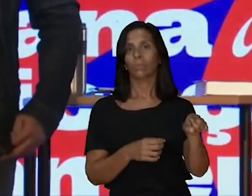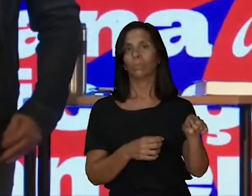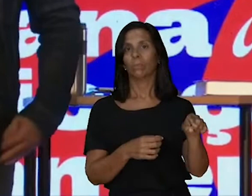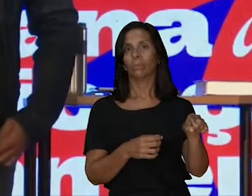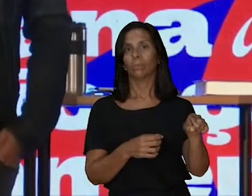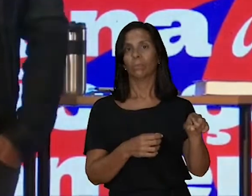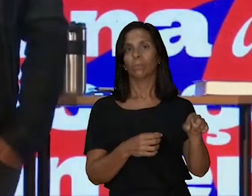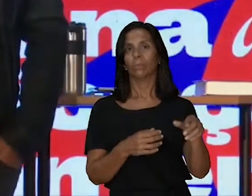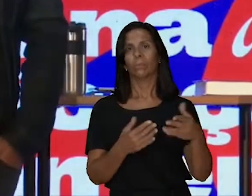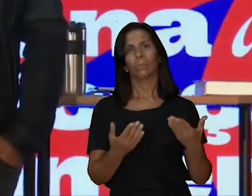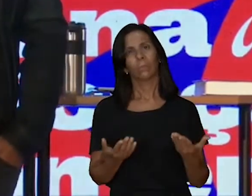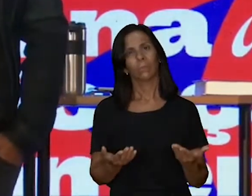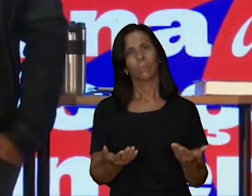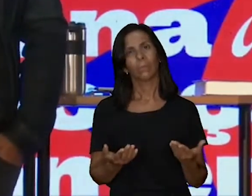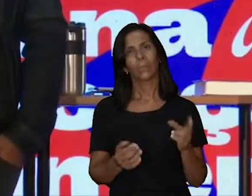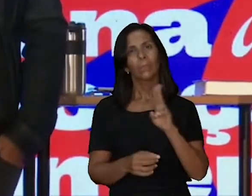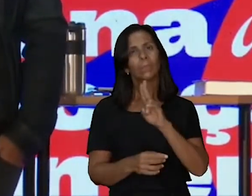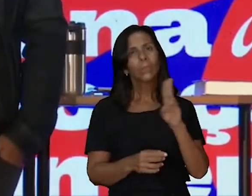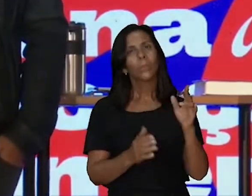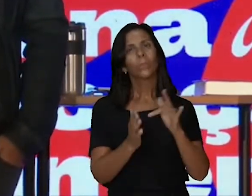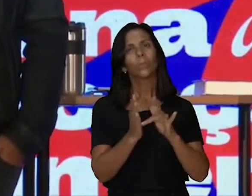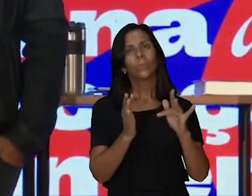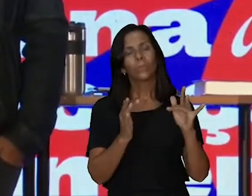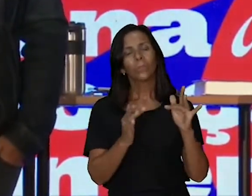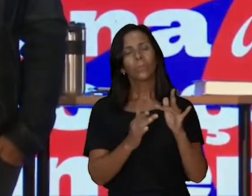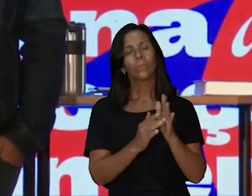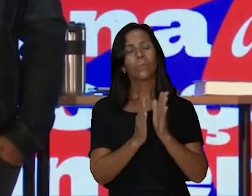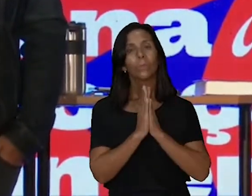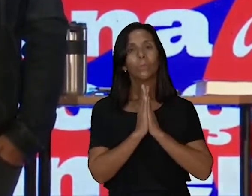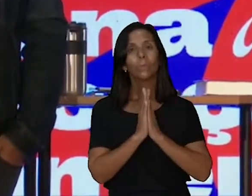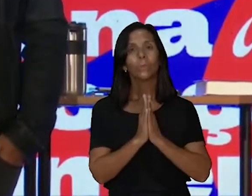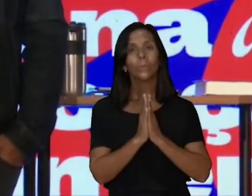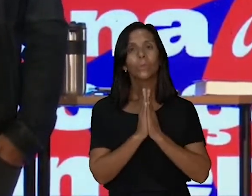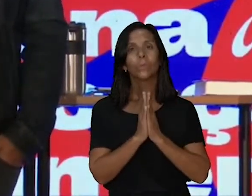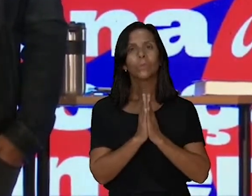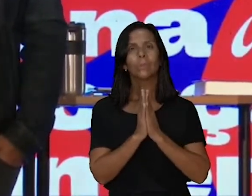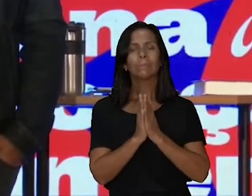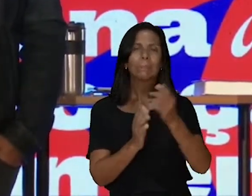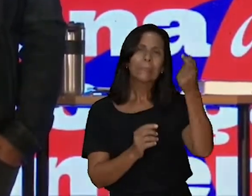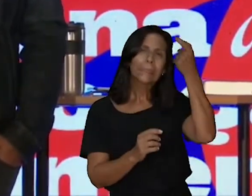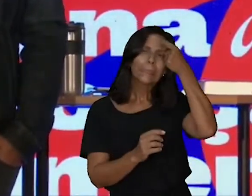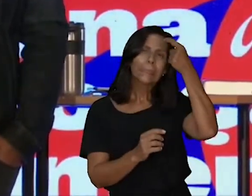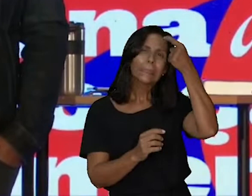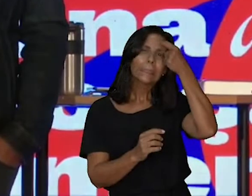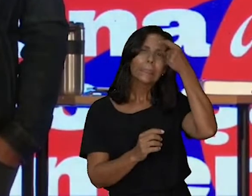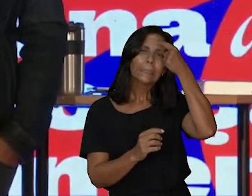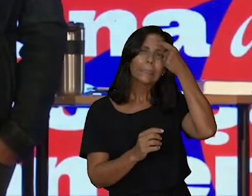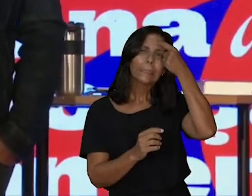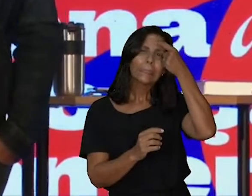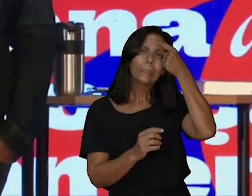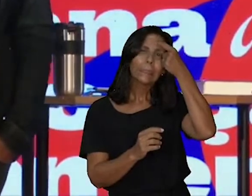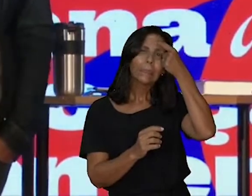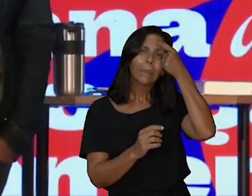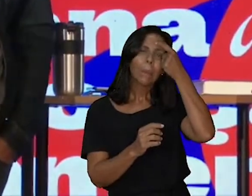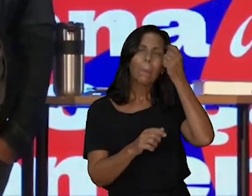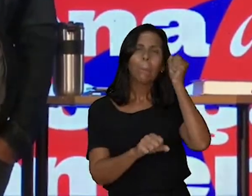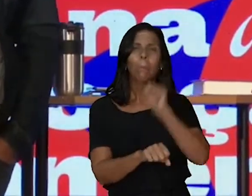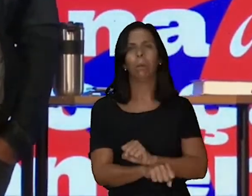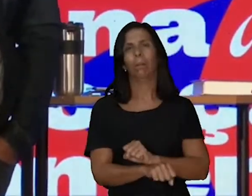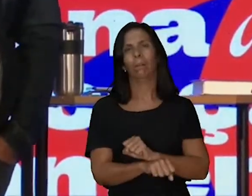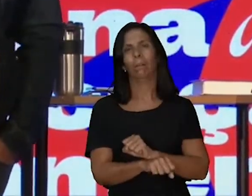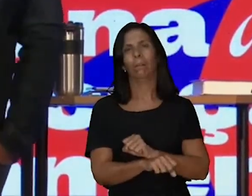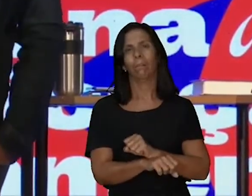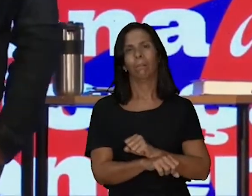Em nome de Jesus, renuncia a essa mentalidade diabólica. A política não